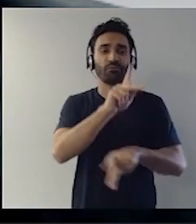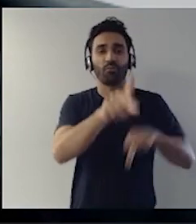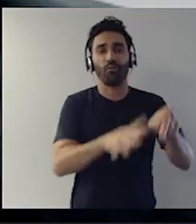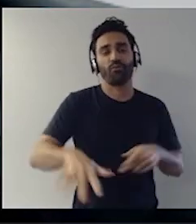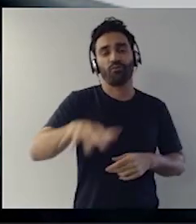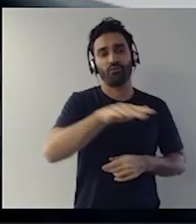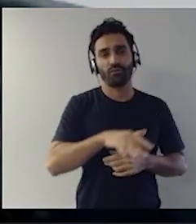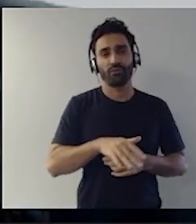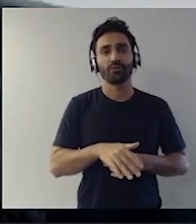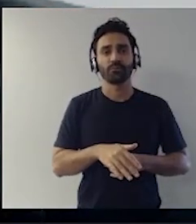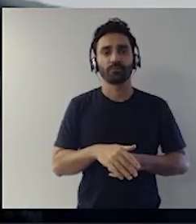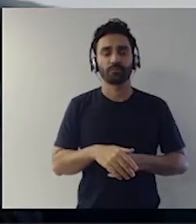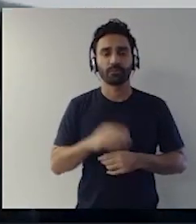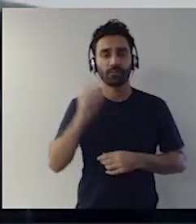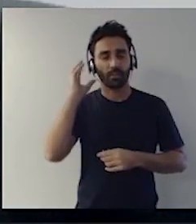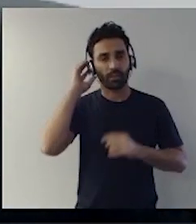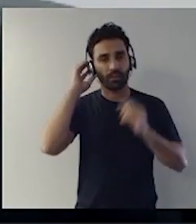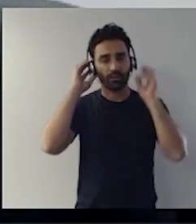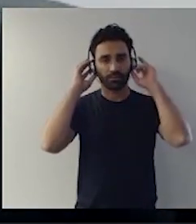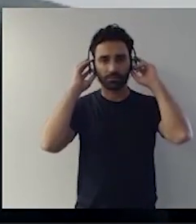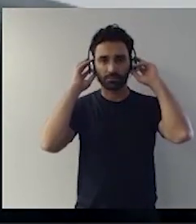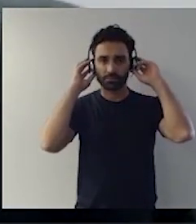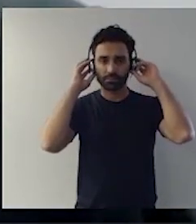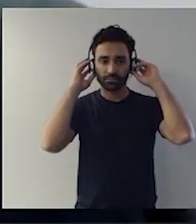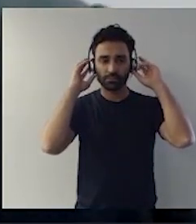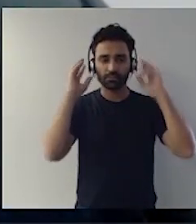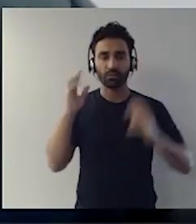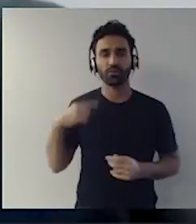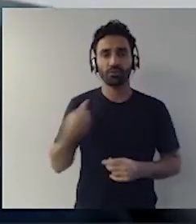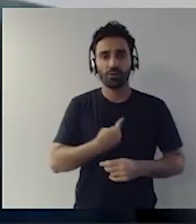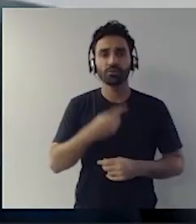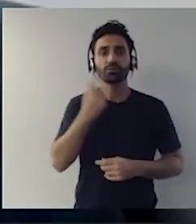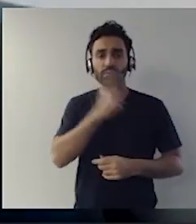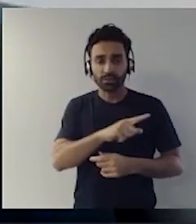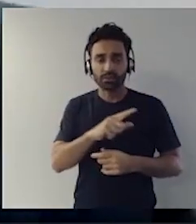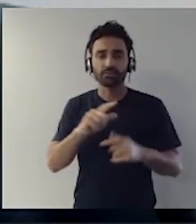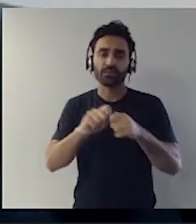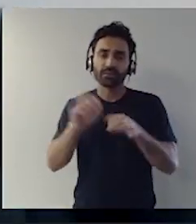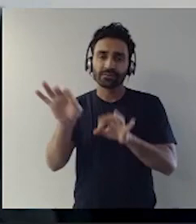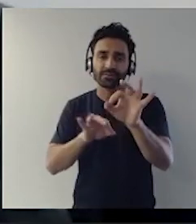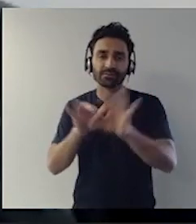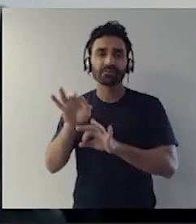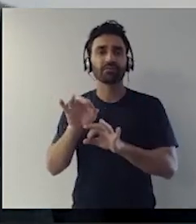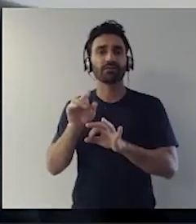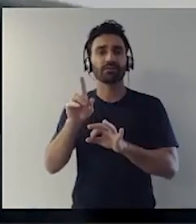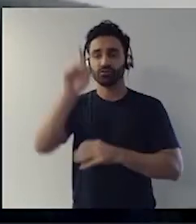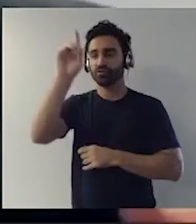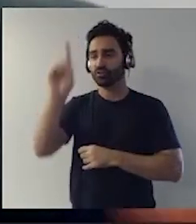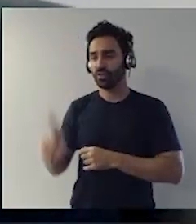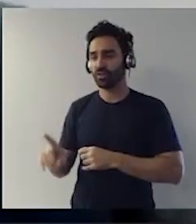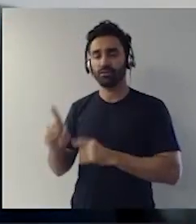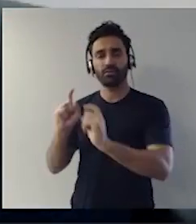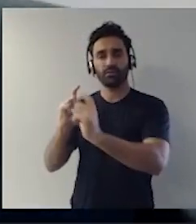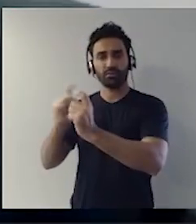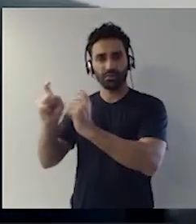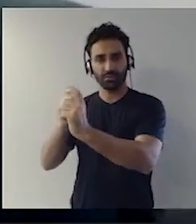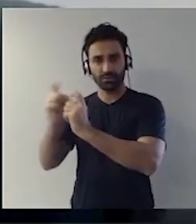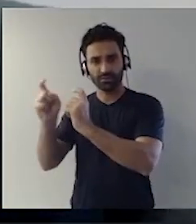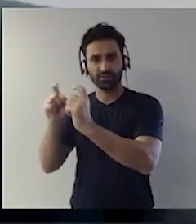dos objetivos da República Federativa do Brasil. Que nós consigamos estabelecer o direito administrativo numa